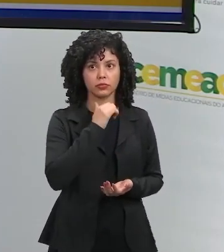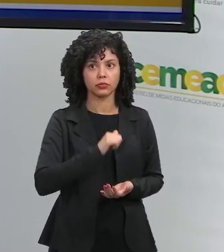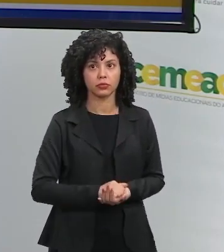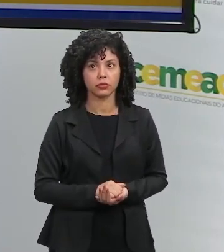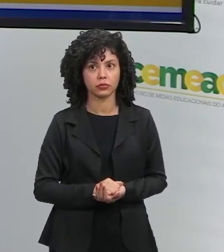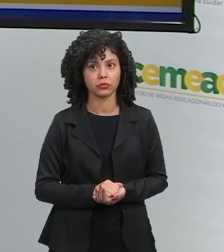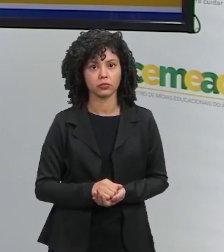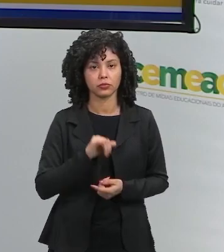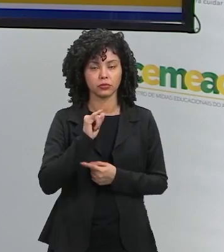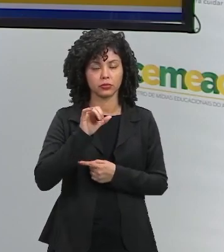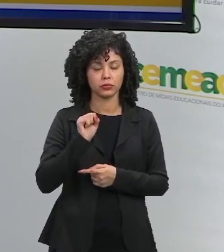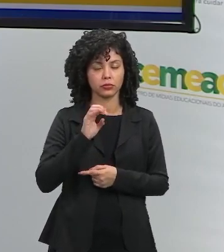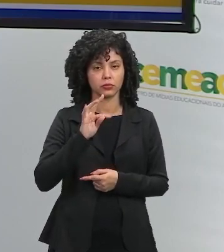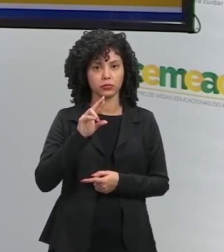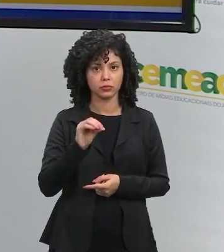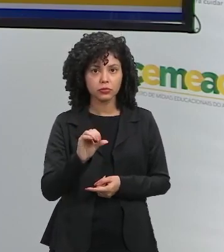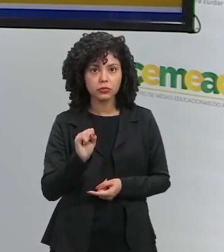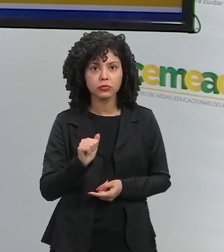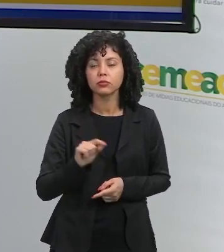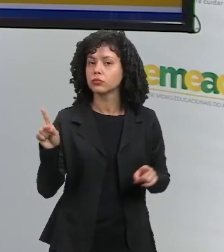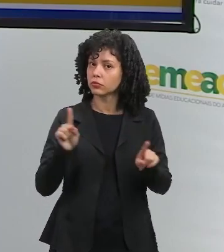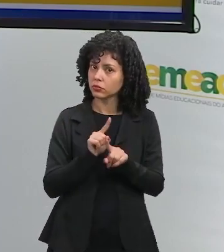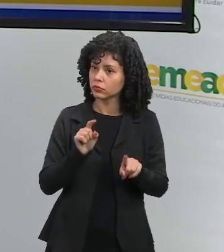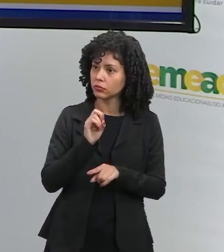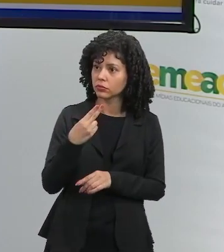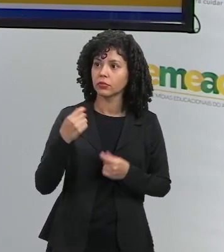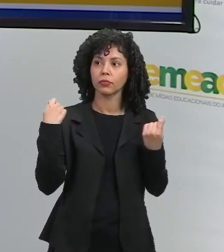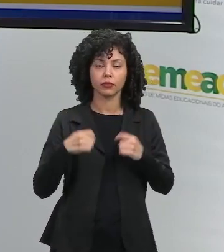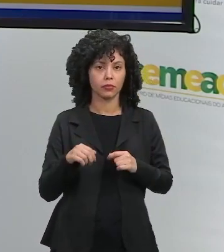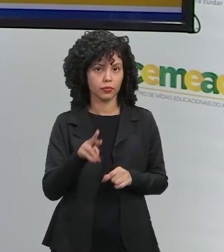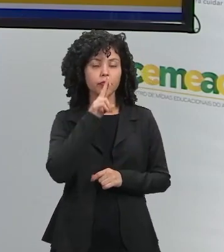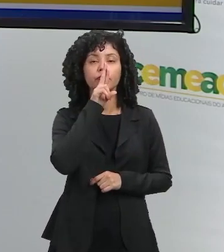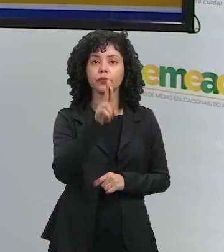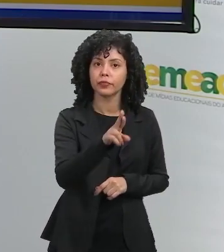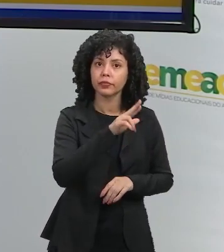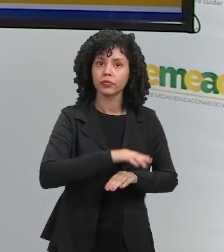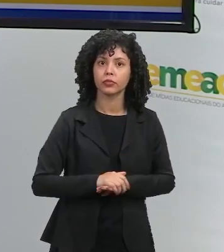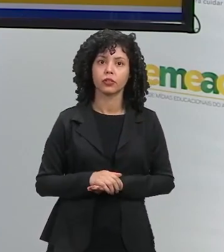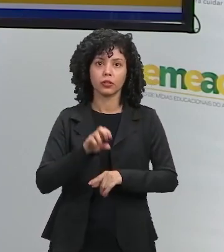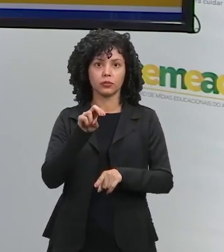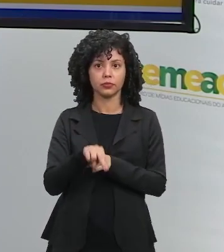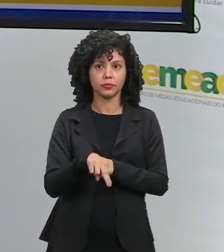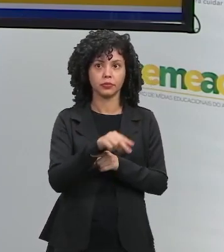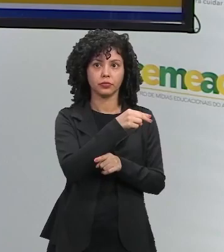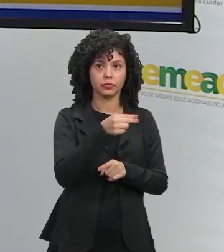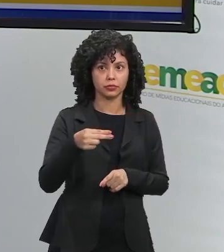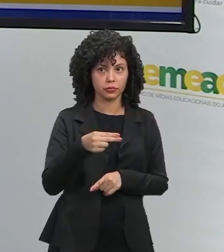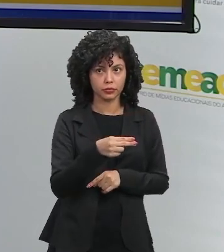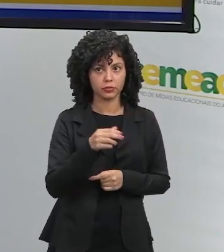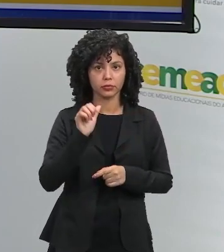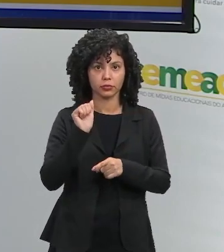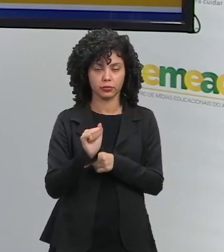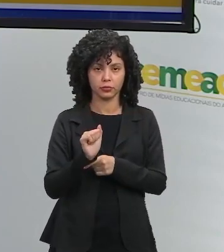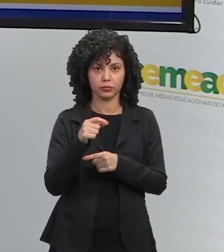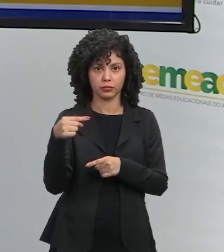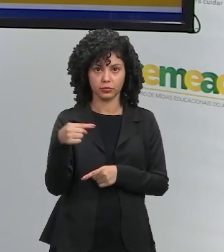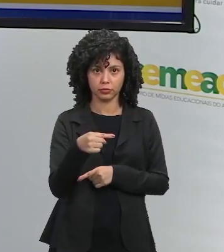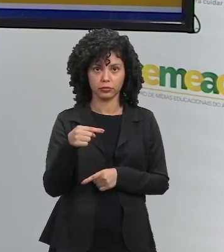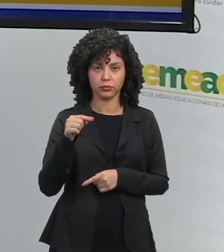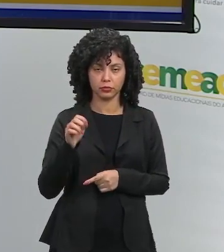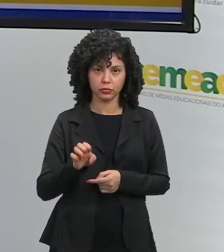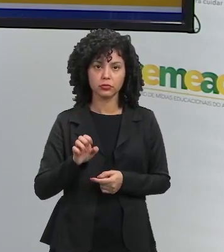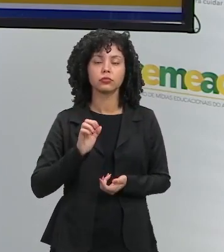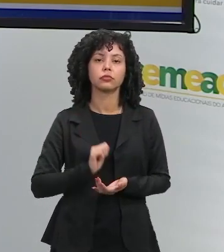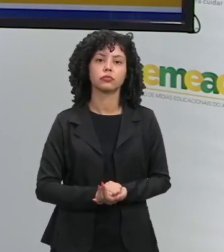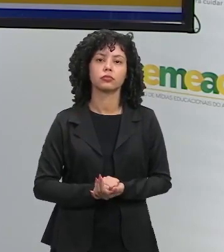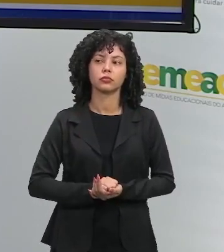se é um isótono ou não. Você tem que fazer esse cálculo. N é igual a menos E, é